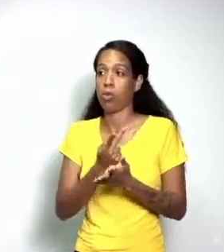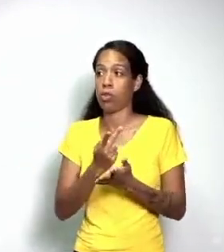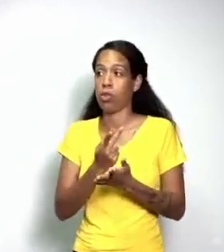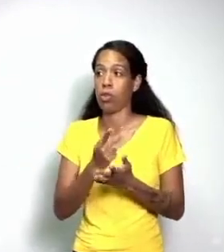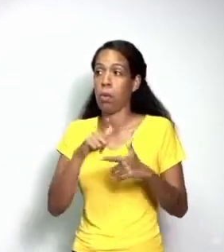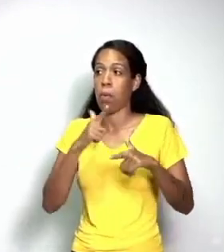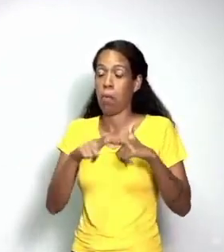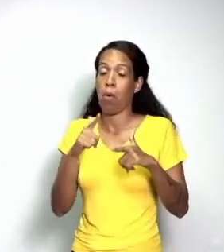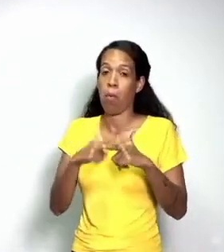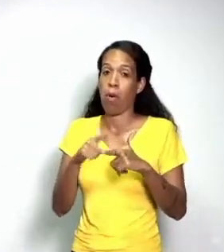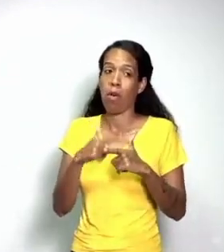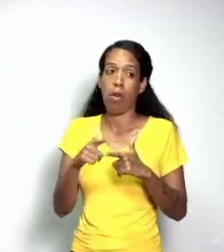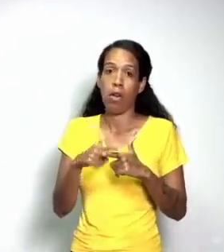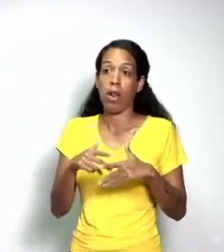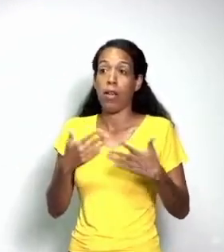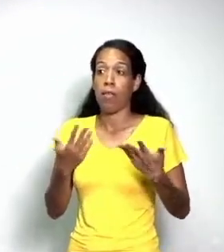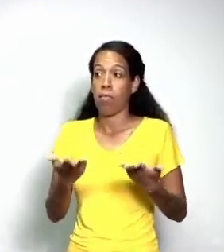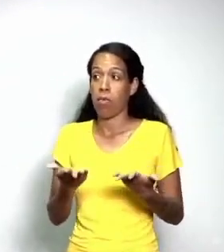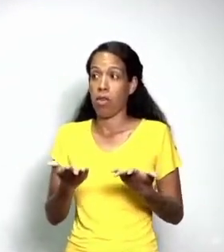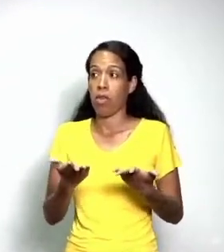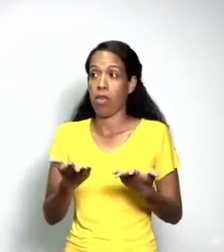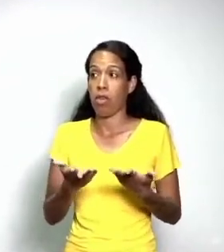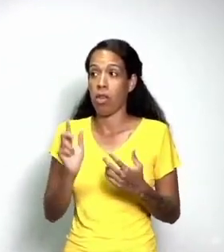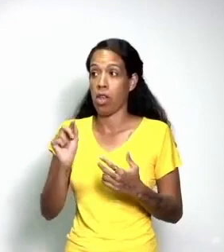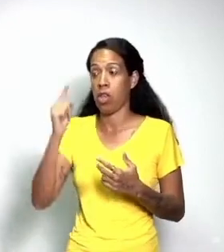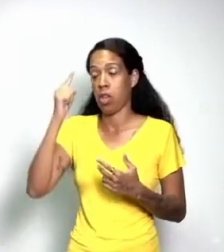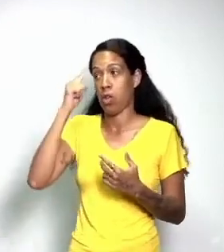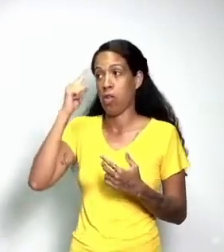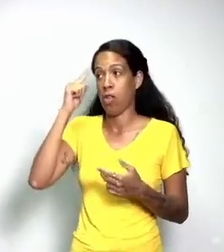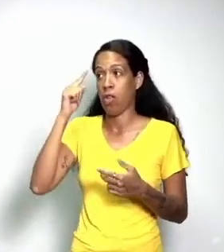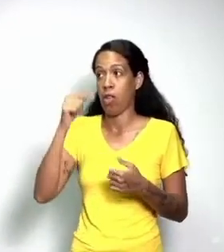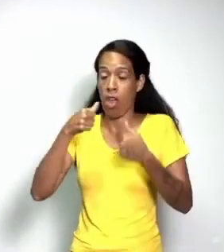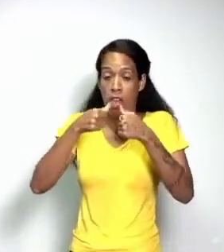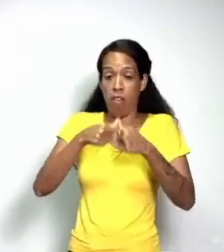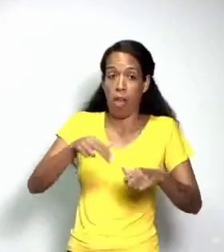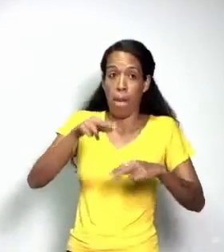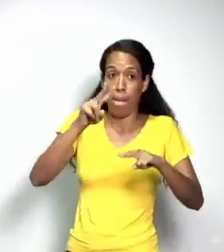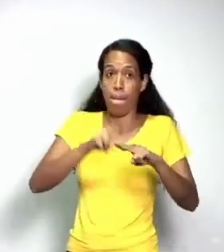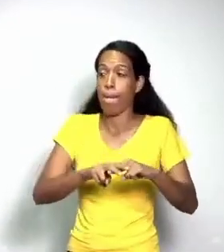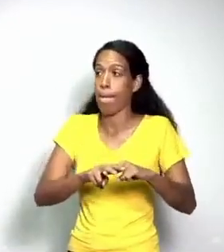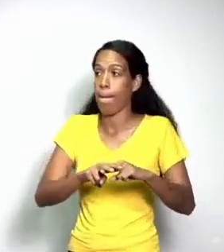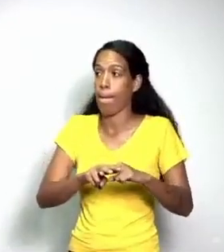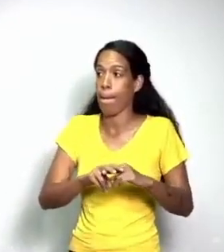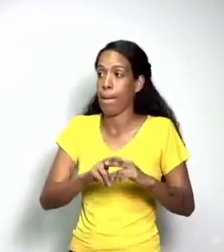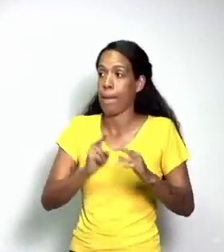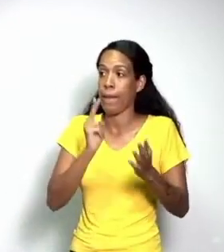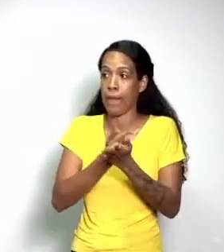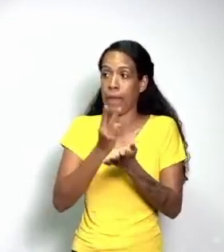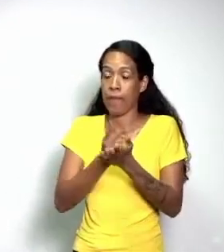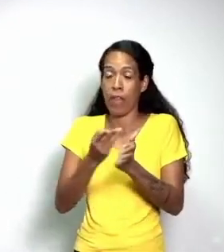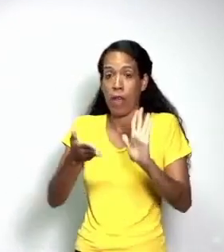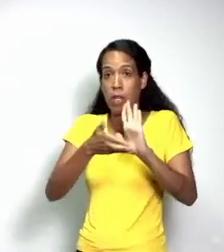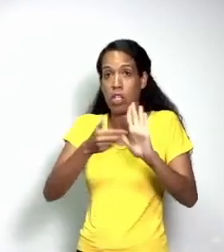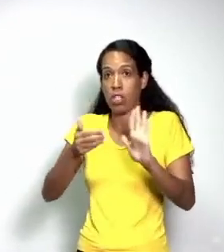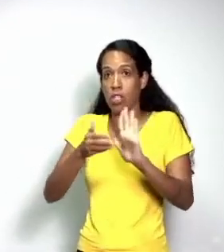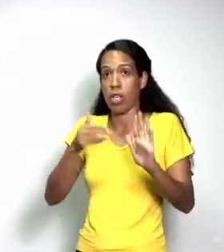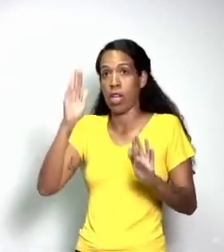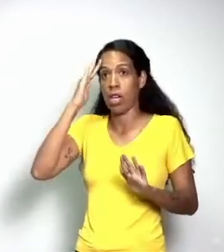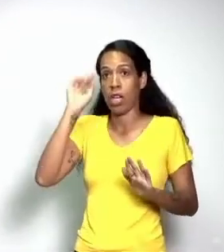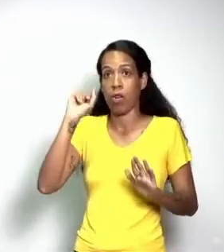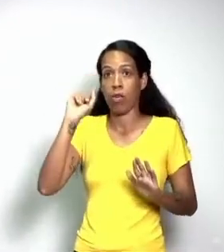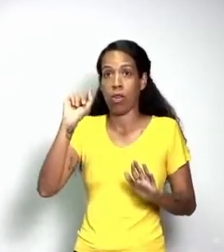alguma questão. Então, a ideia é realmente que ele fique ali e que sempre que a gente retirar, a gente vai entender